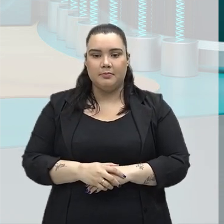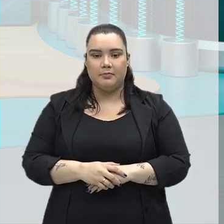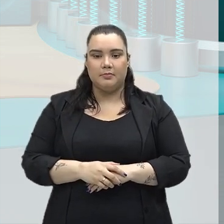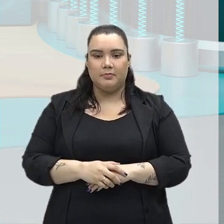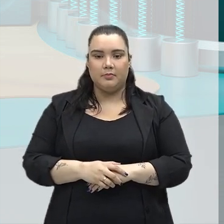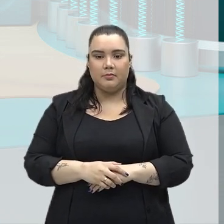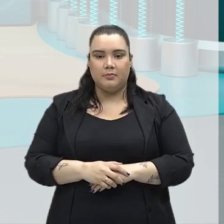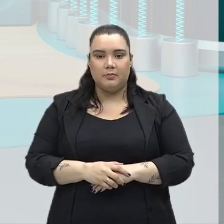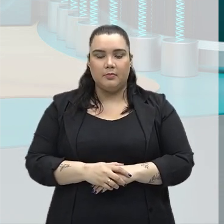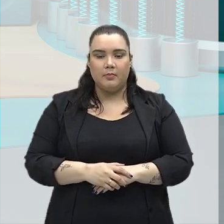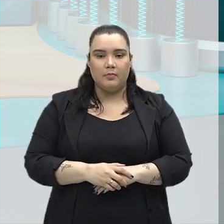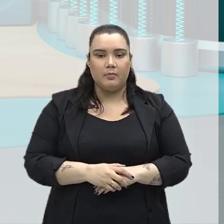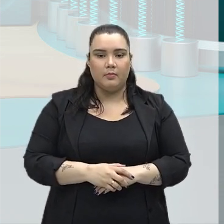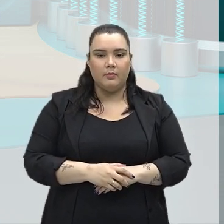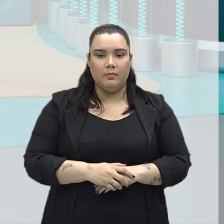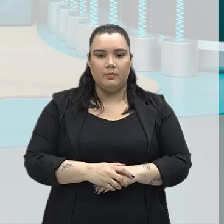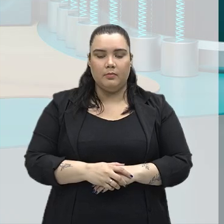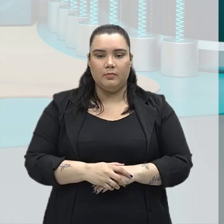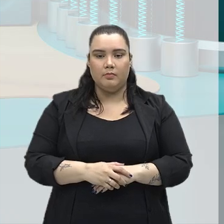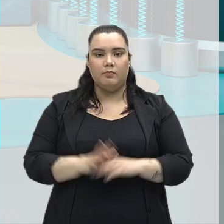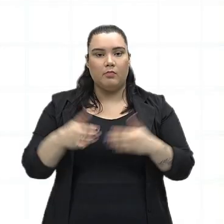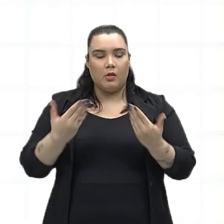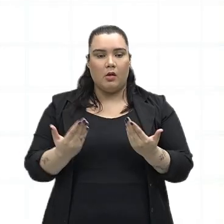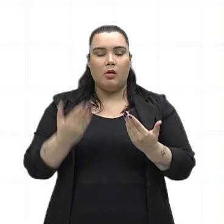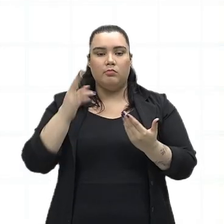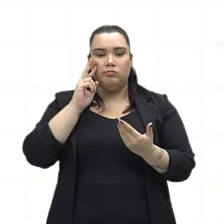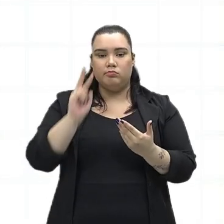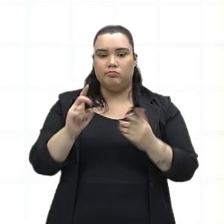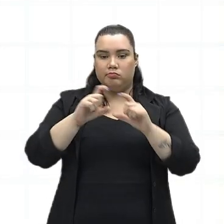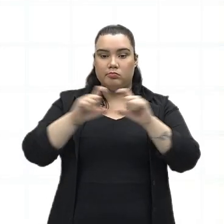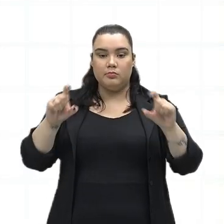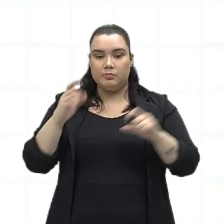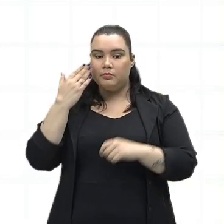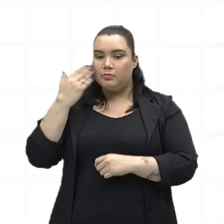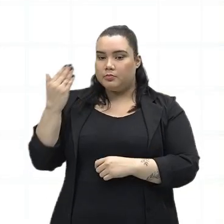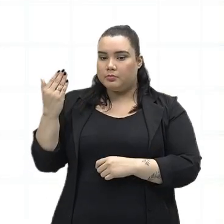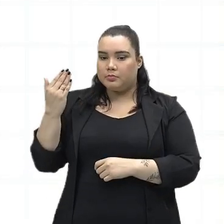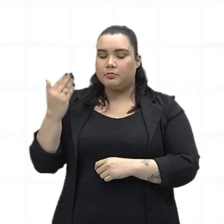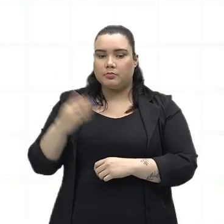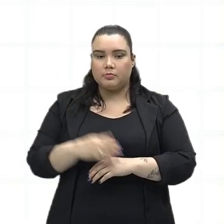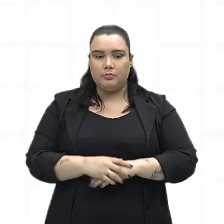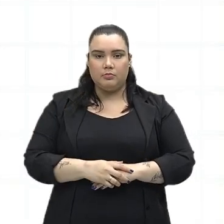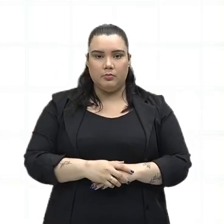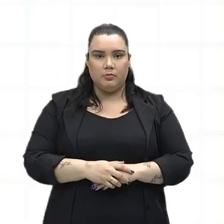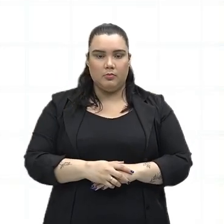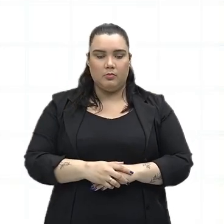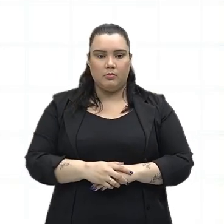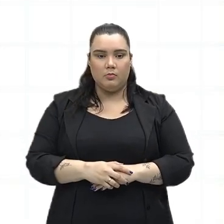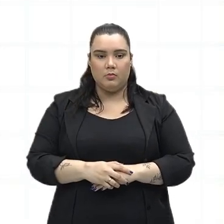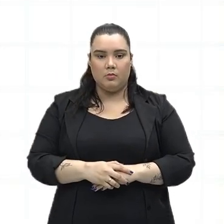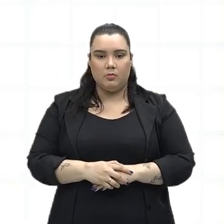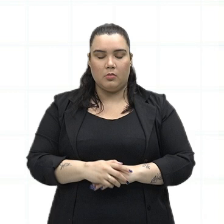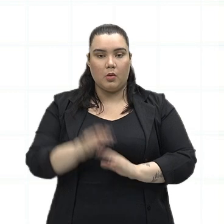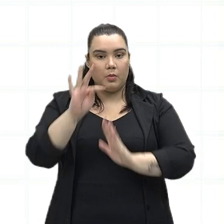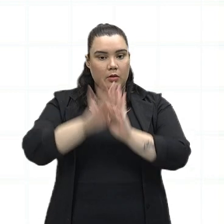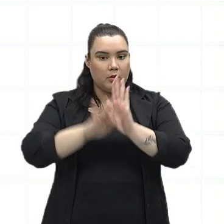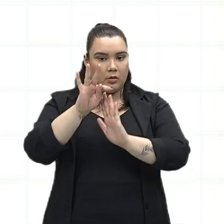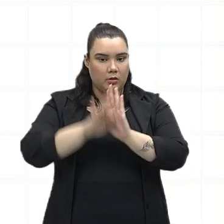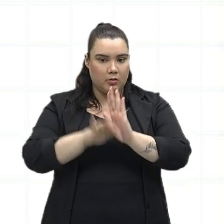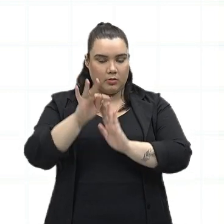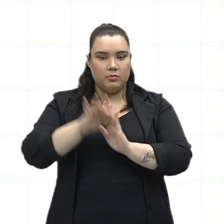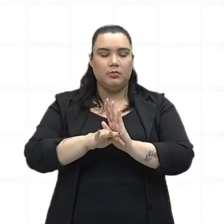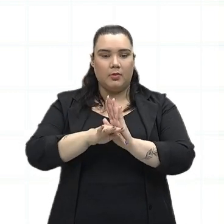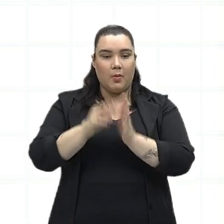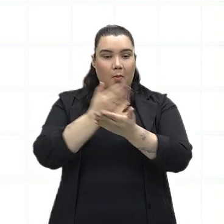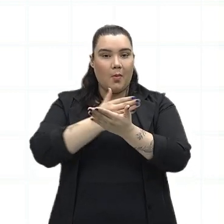uma questão aqui do scanning. Usando o scanning, eu vou mostrar para vocês aqui o texto, tá bom? Esse texto que eu estava passando